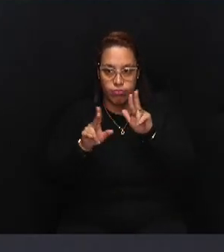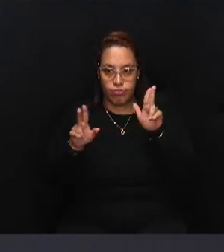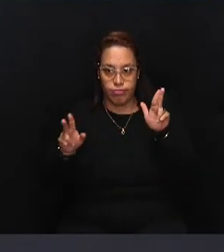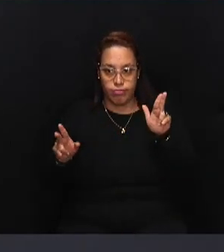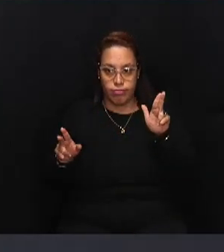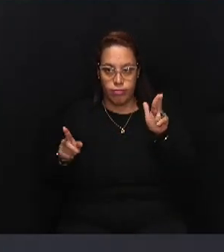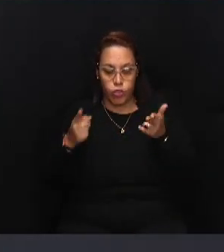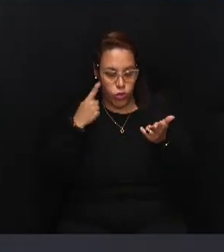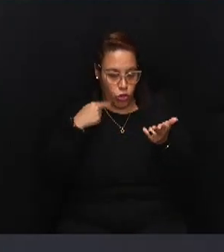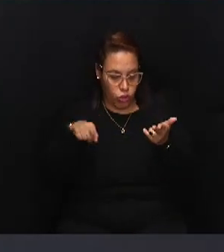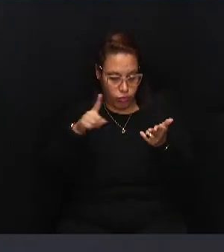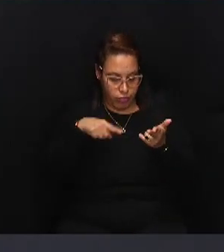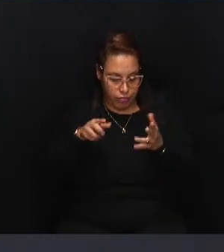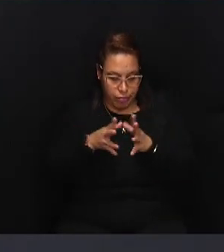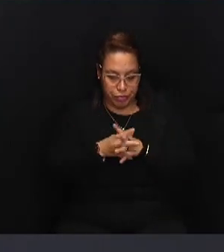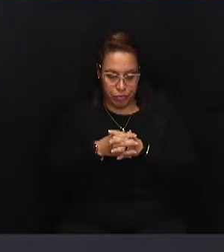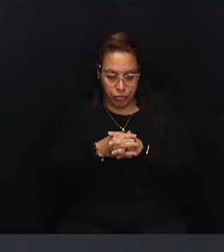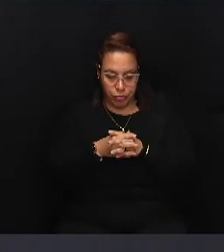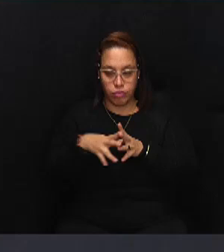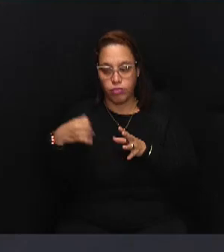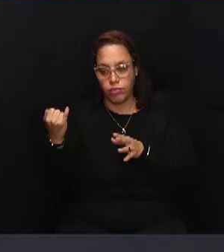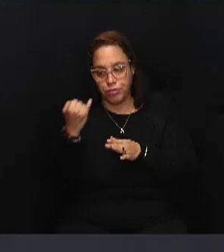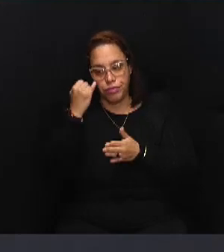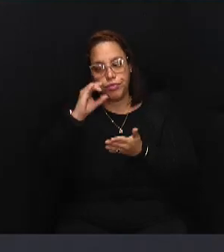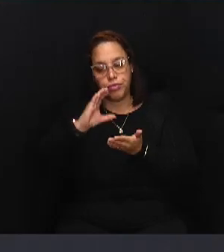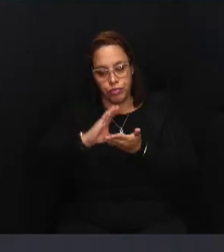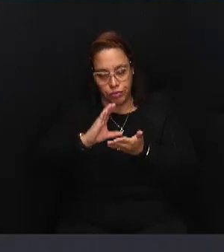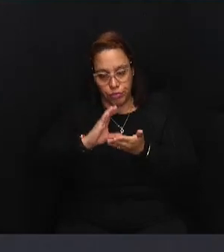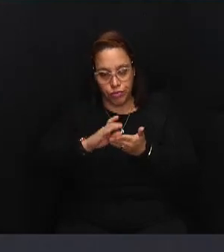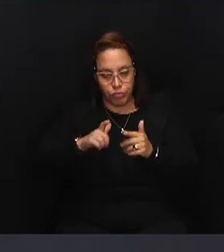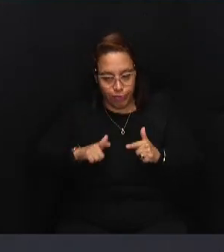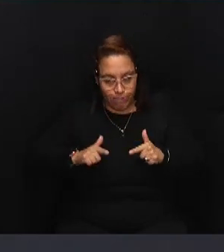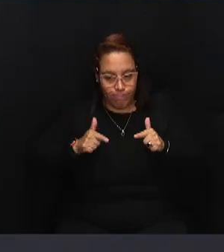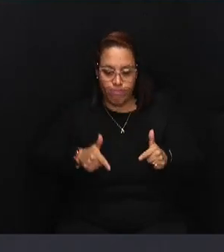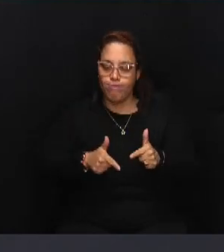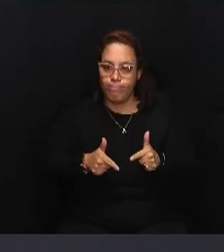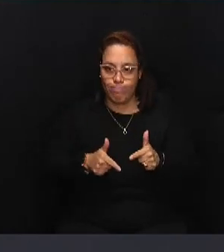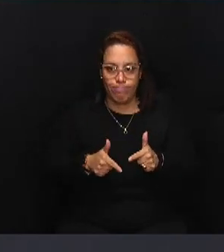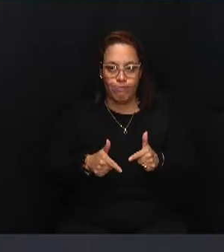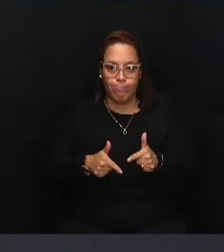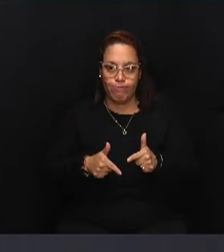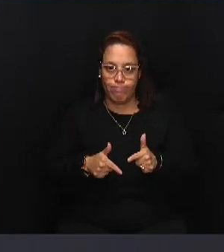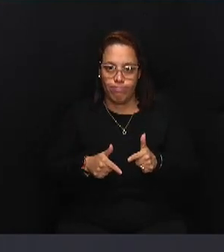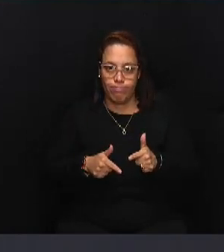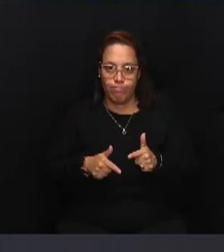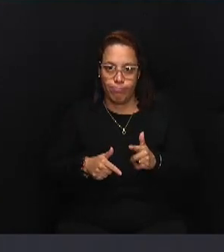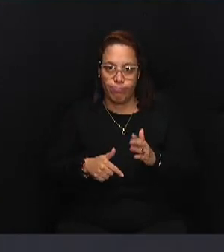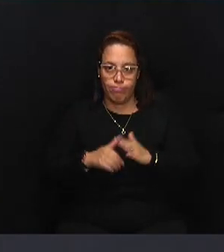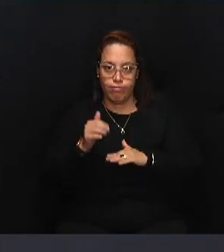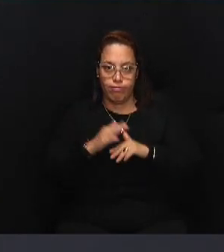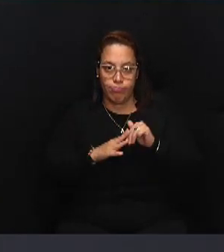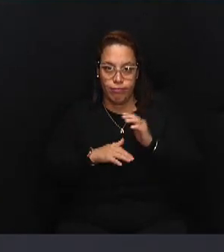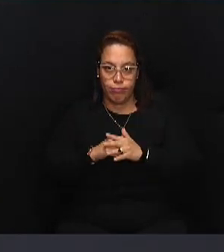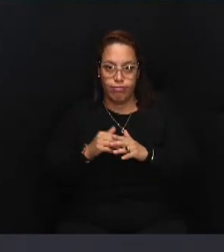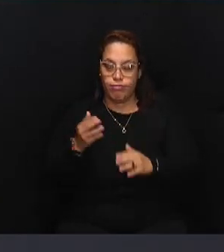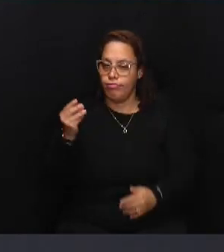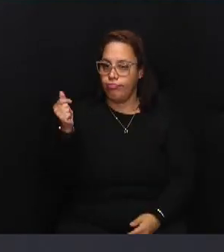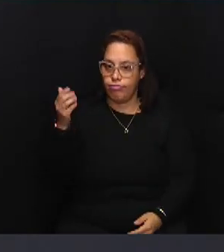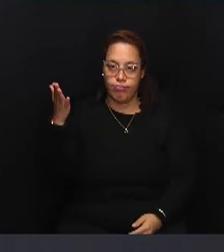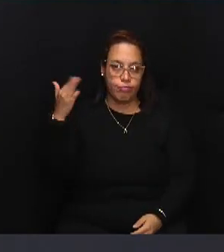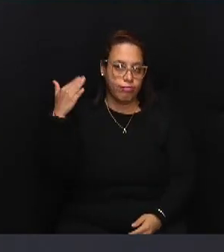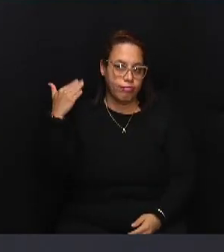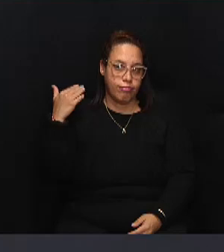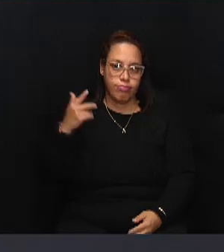que a gente vê por aí. Daí a importância do Conselho estar ativo, porque não se trata o idoso como se tratava antigamente. Está